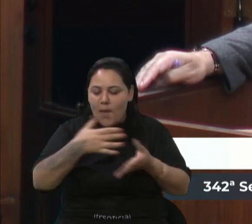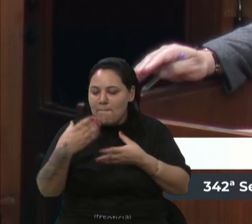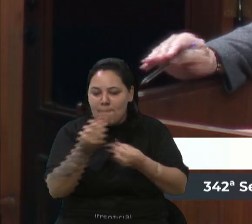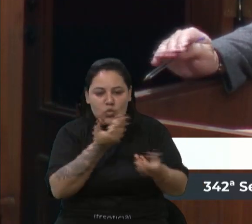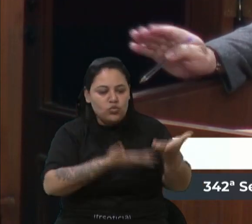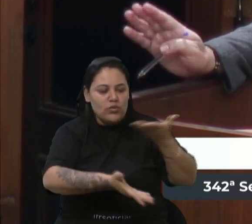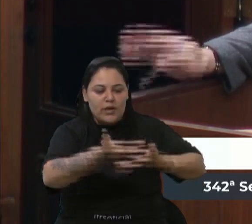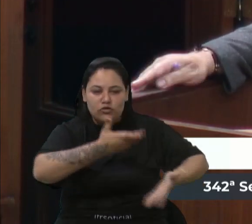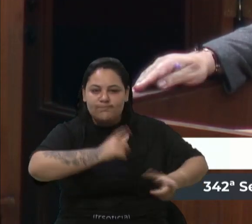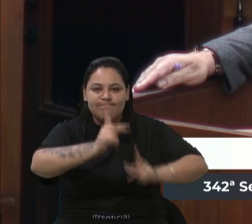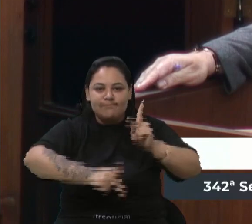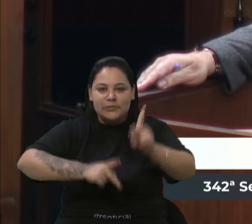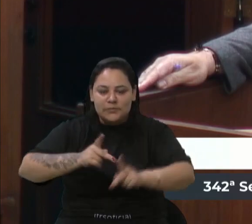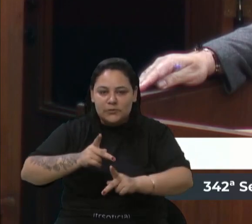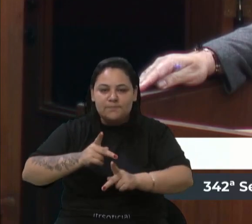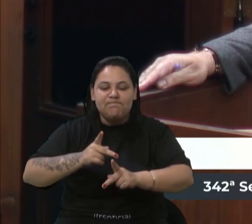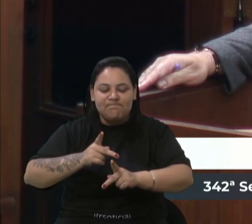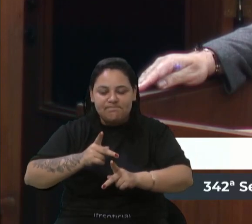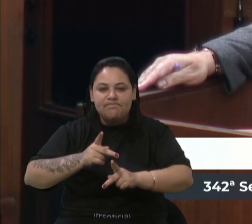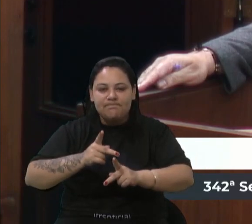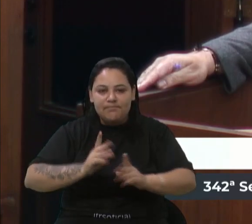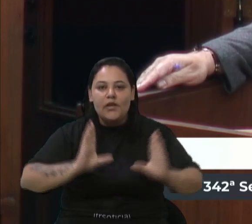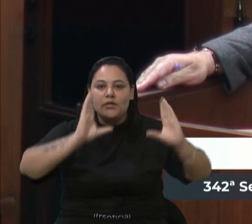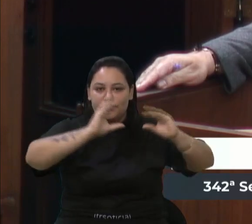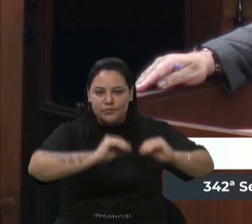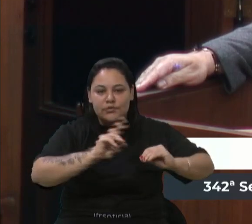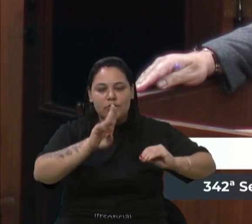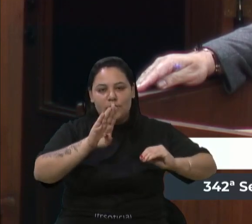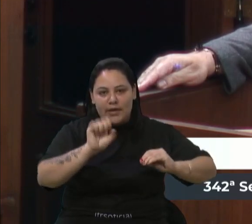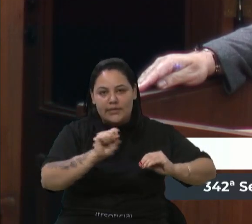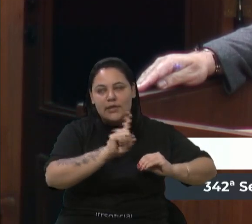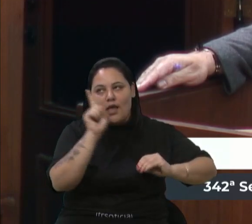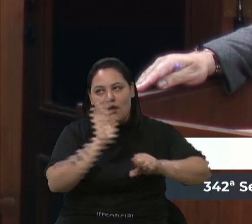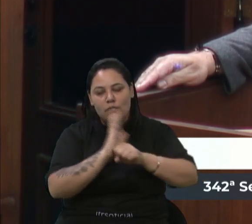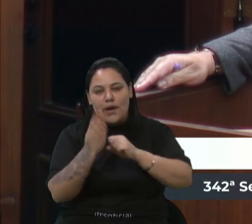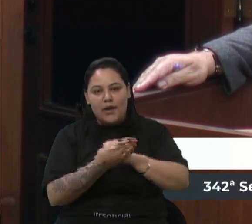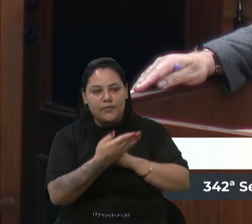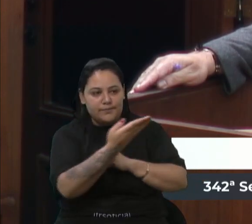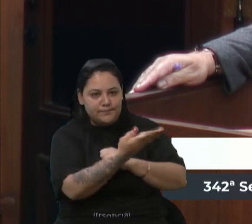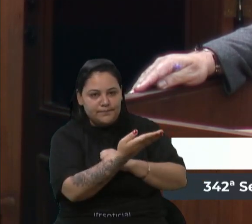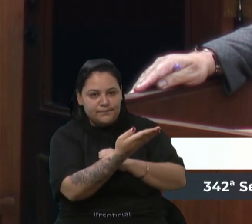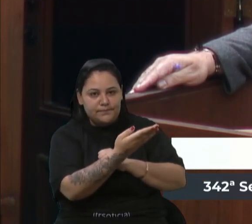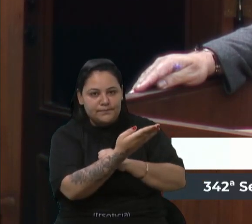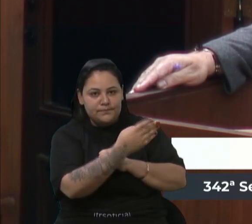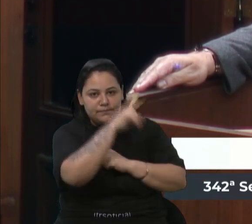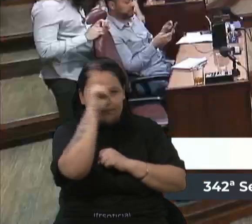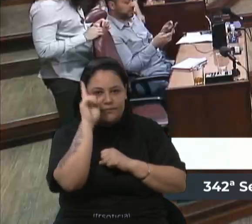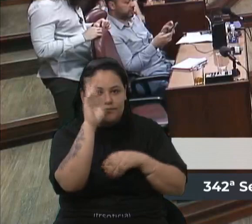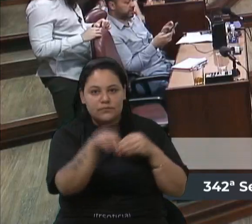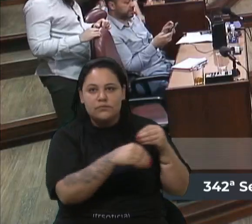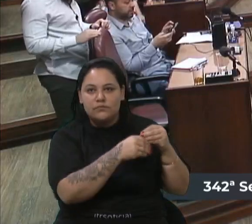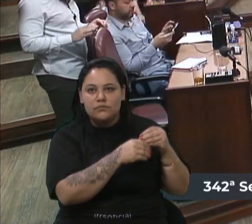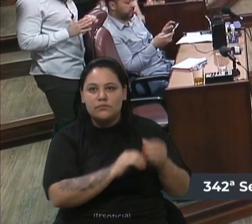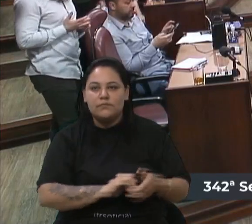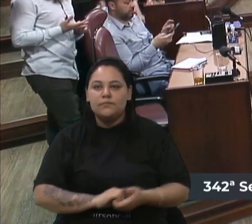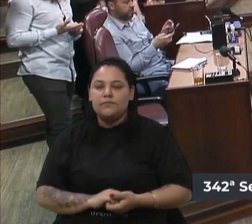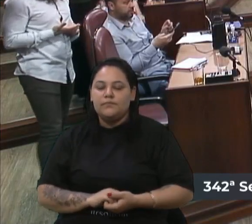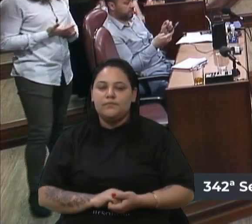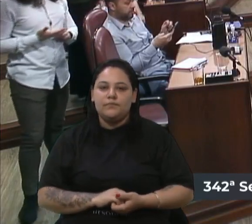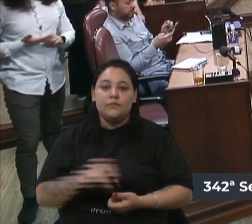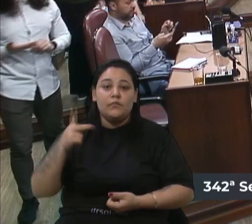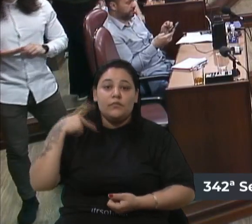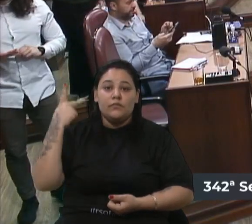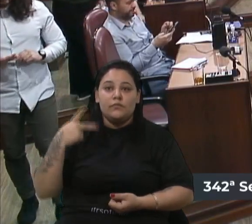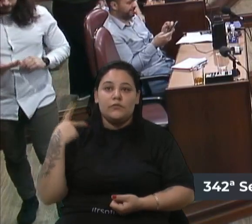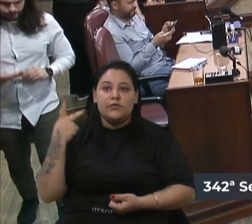atendimento na UBS do cinquentenário. Seu a parte, vereador Juliano Valim. Vereador Alberto, parabéns